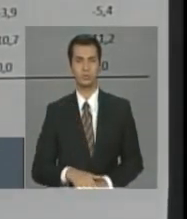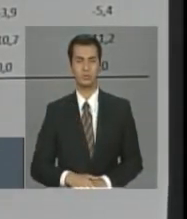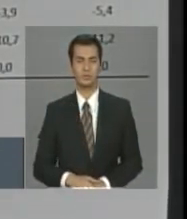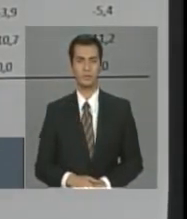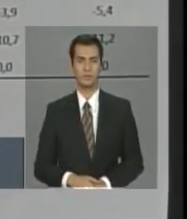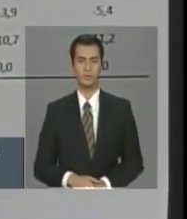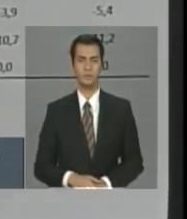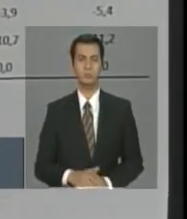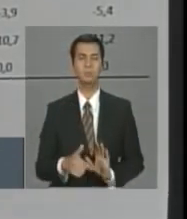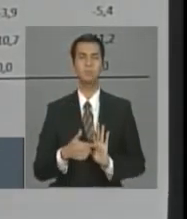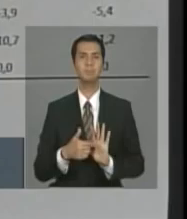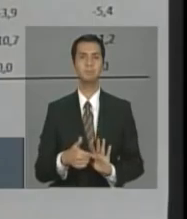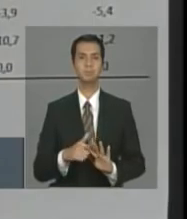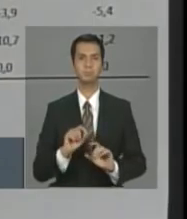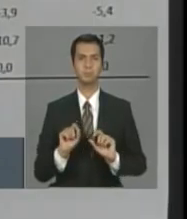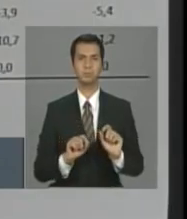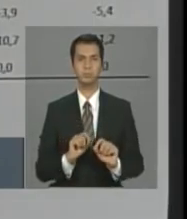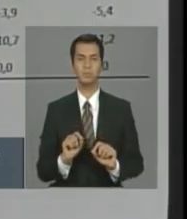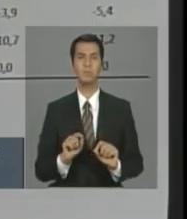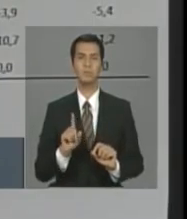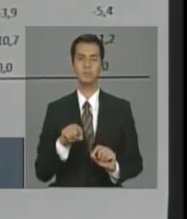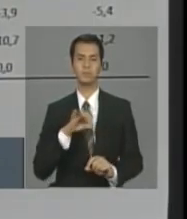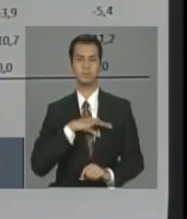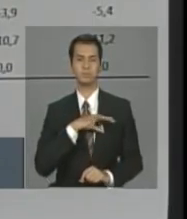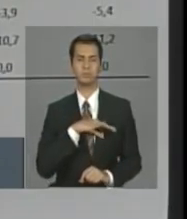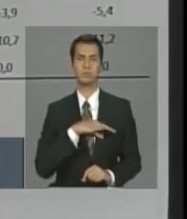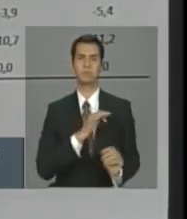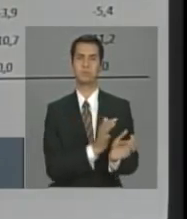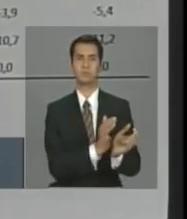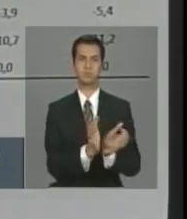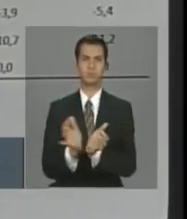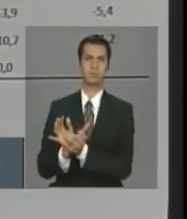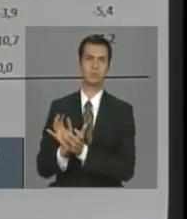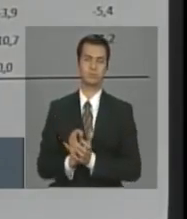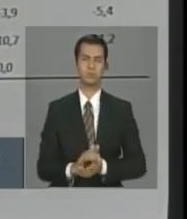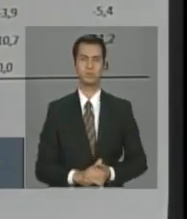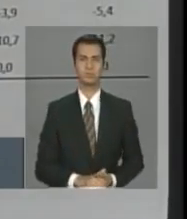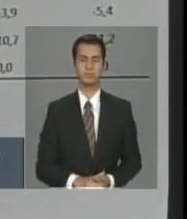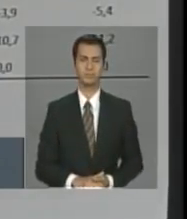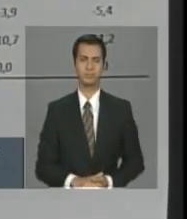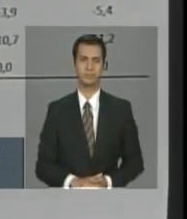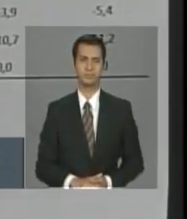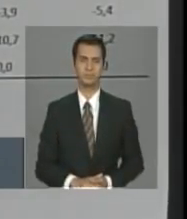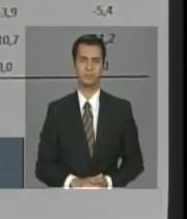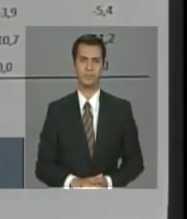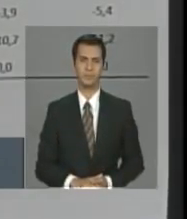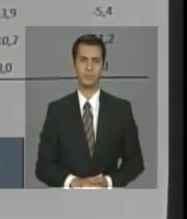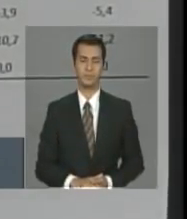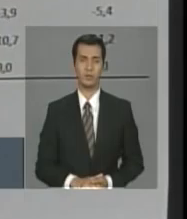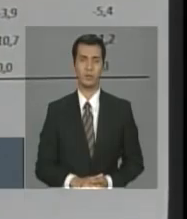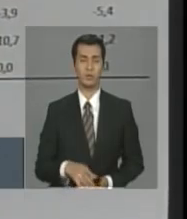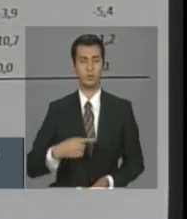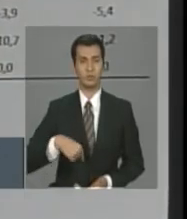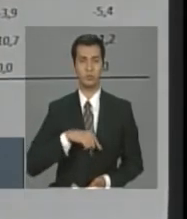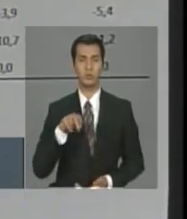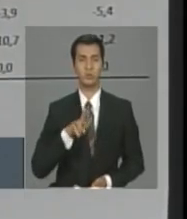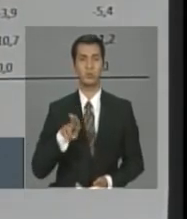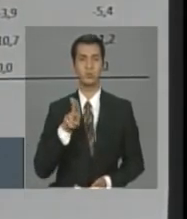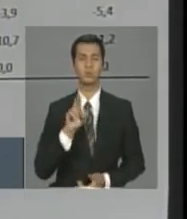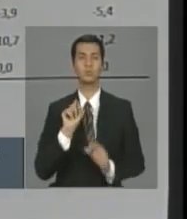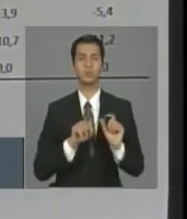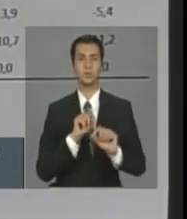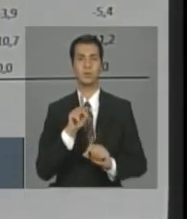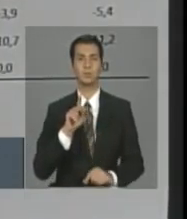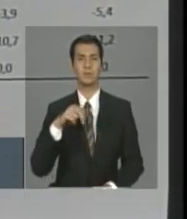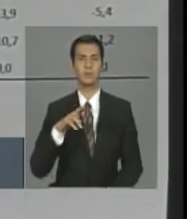aqui mostrando aí a extração de renda. Essa diferença, aqui a gente está usando o mesmo dado deles, que é